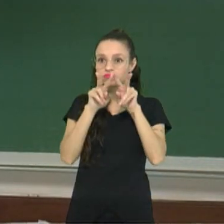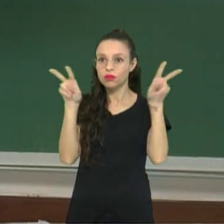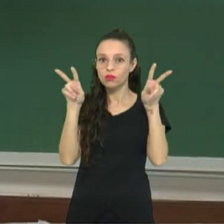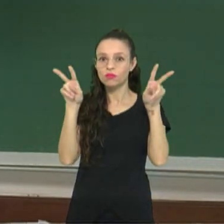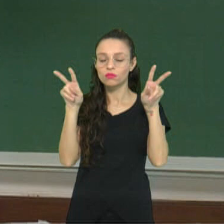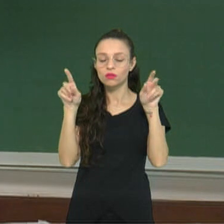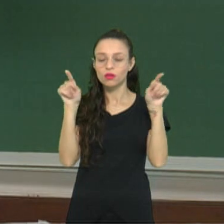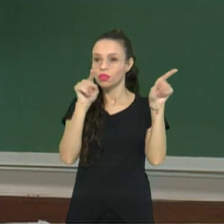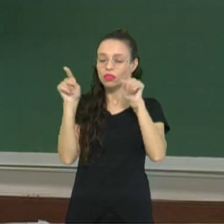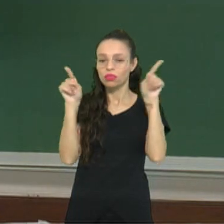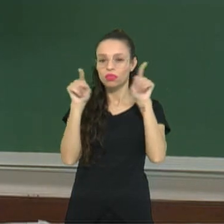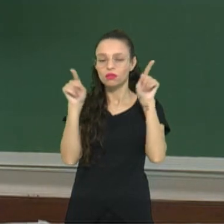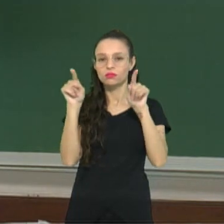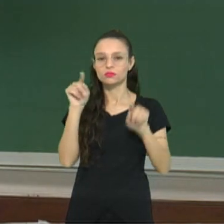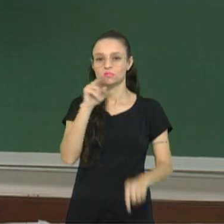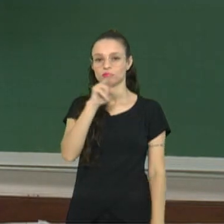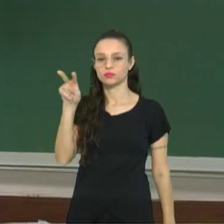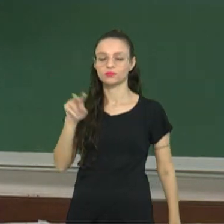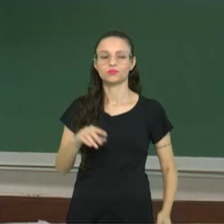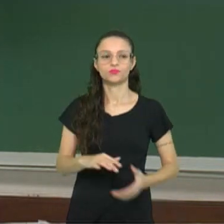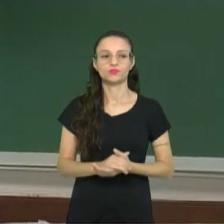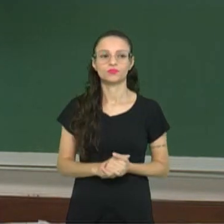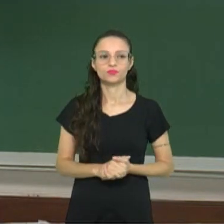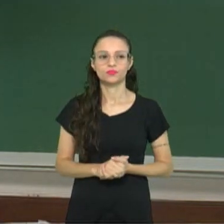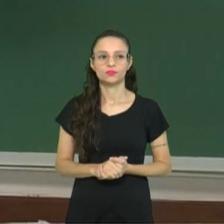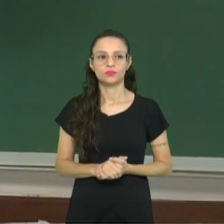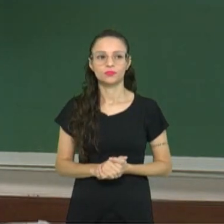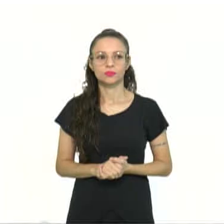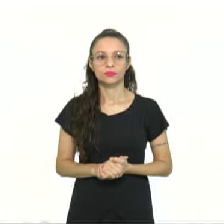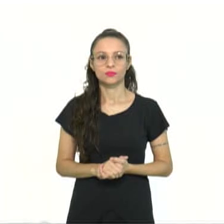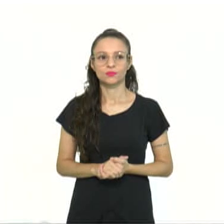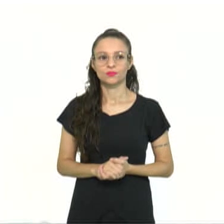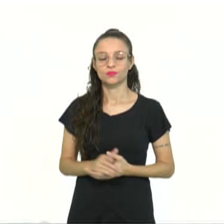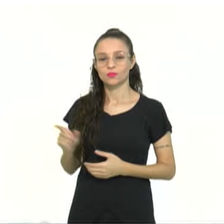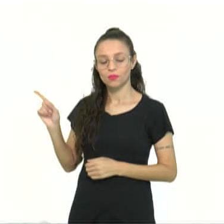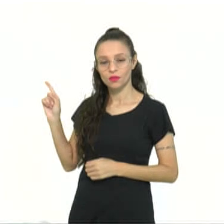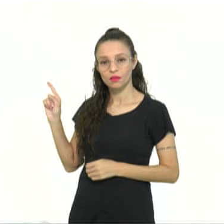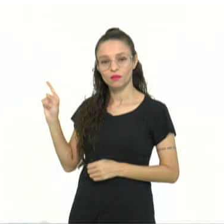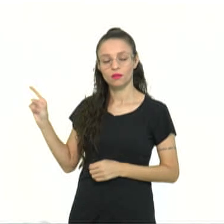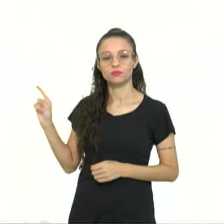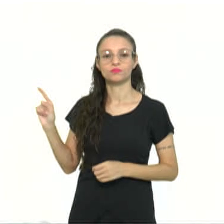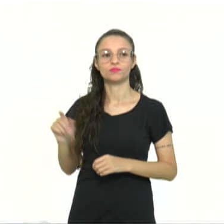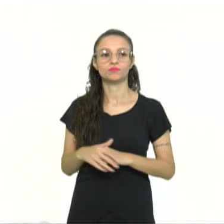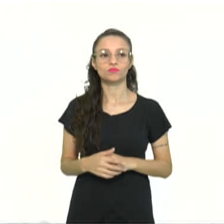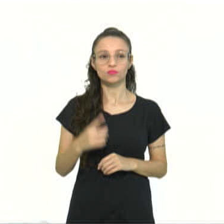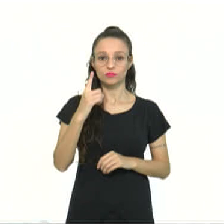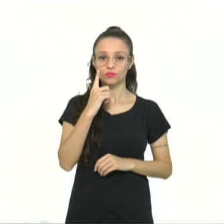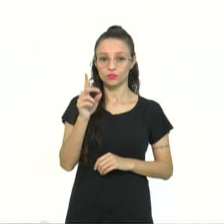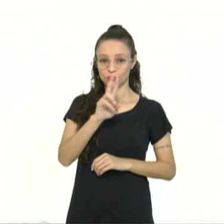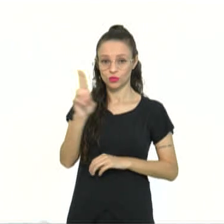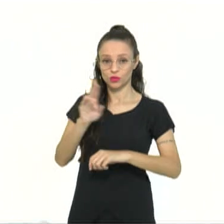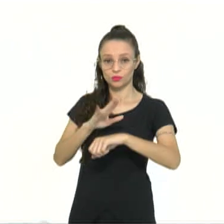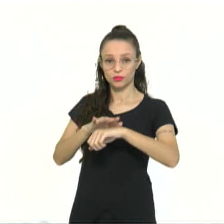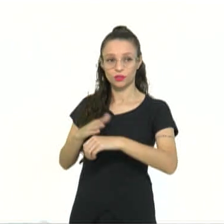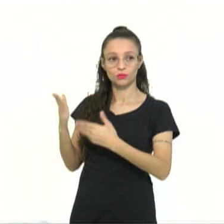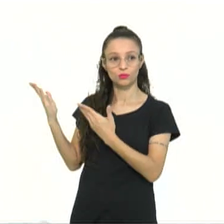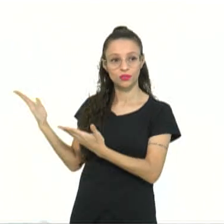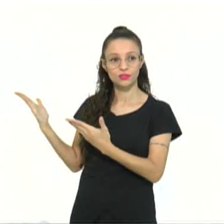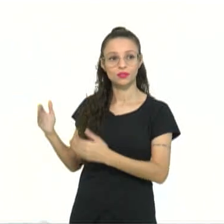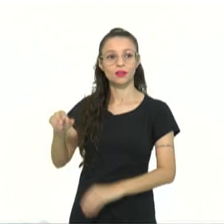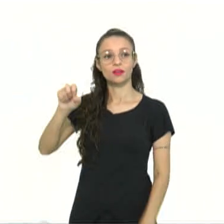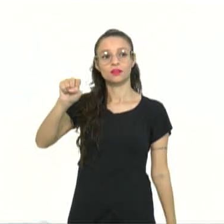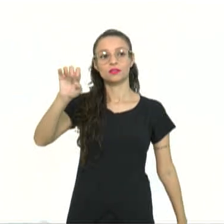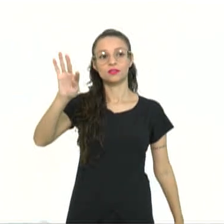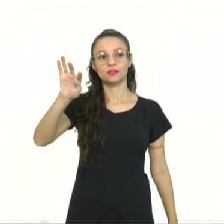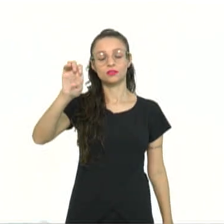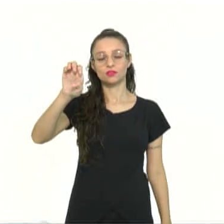fica assim, você tem a visão duplicada ali, ok? Esclerose lateral aminiotrófica, né? Aqui o Stephen Hawking